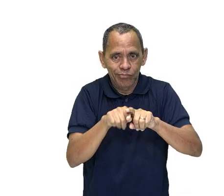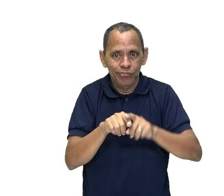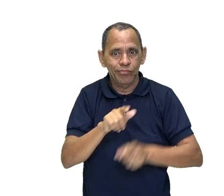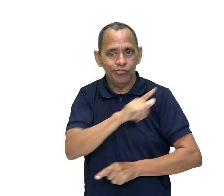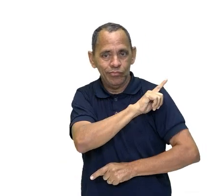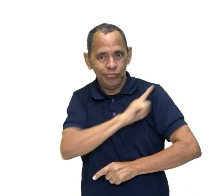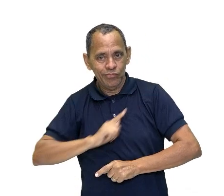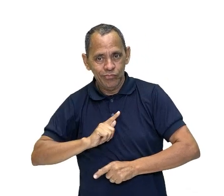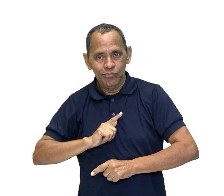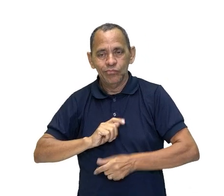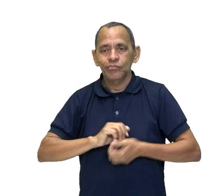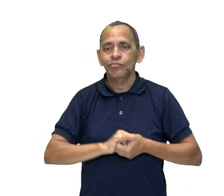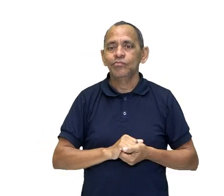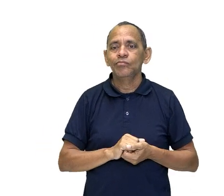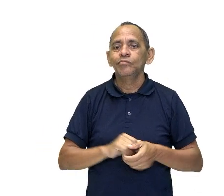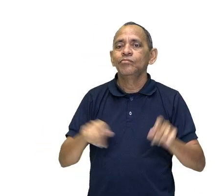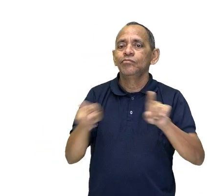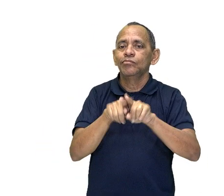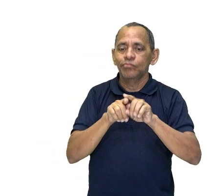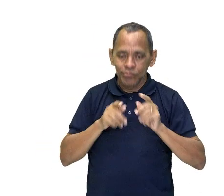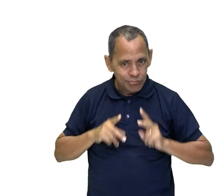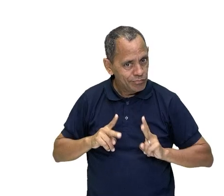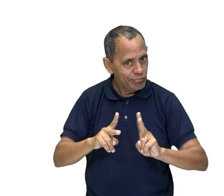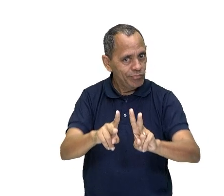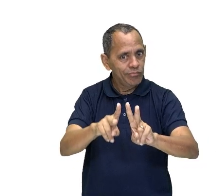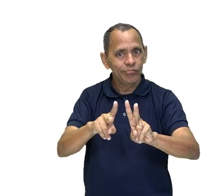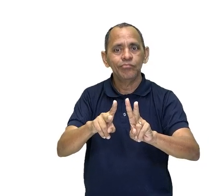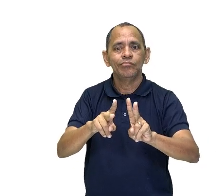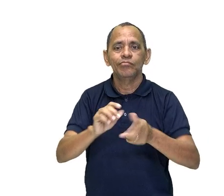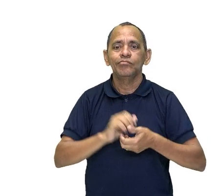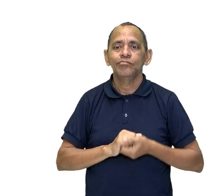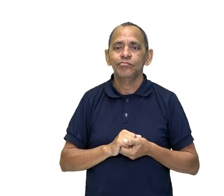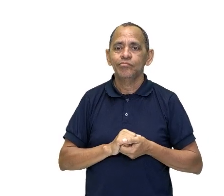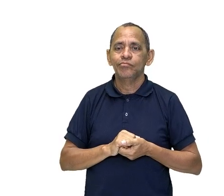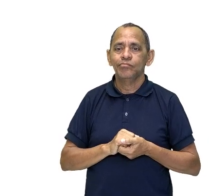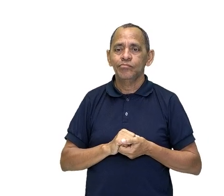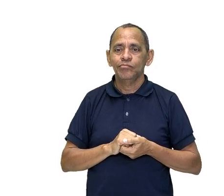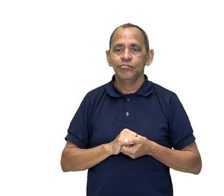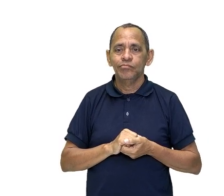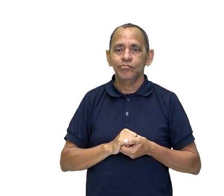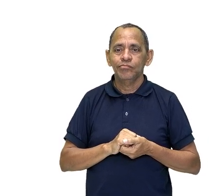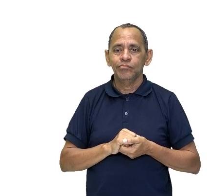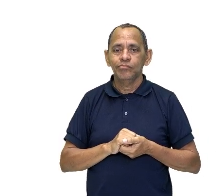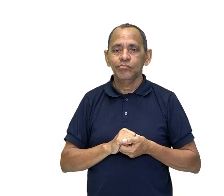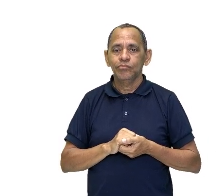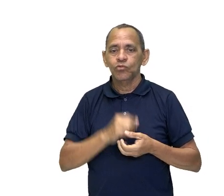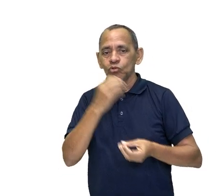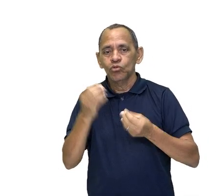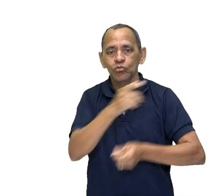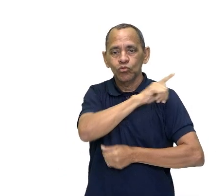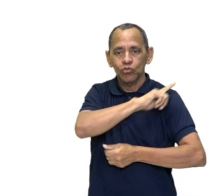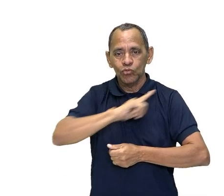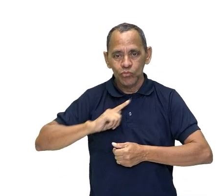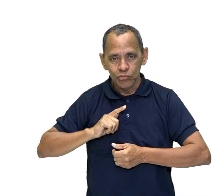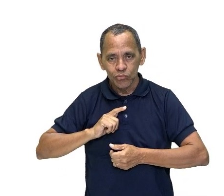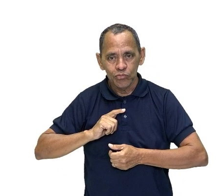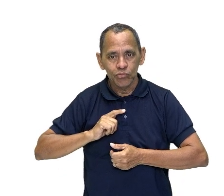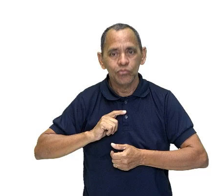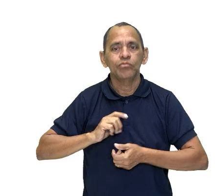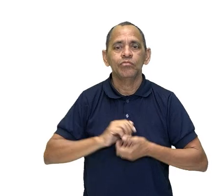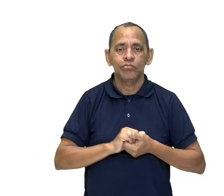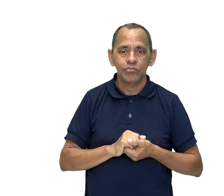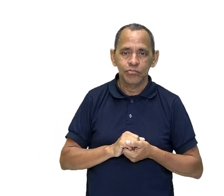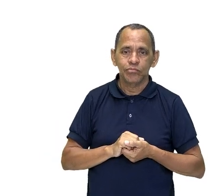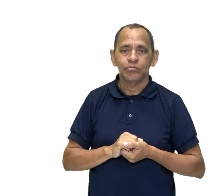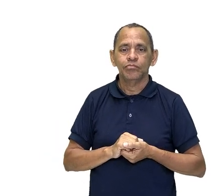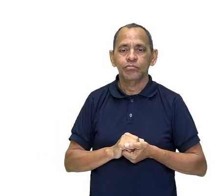forma, o governo ter uma estabilidade política, o presidente ter uma estabilidade para governar de forma tranquila. Vamos